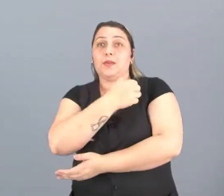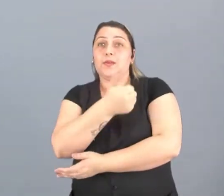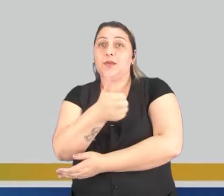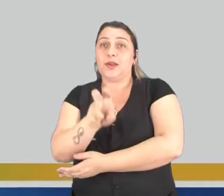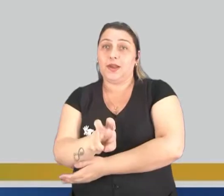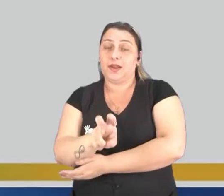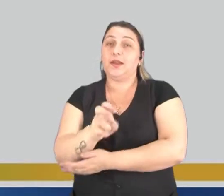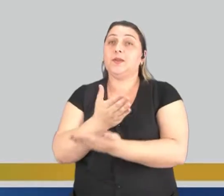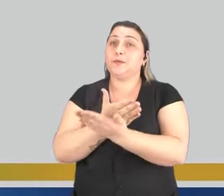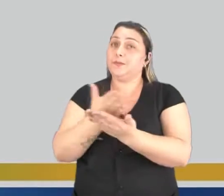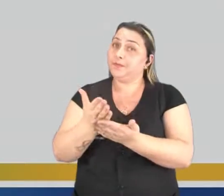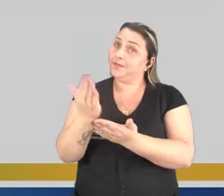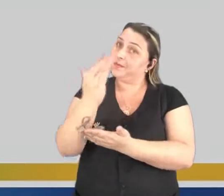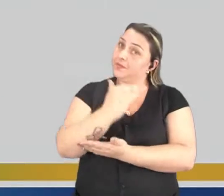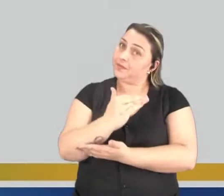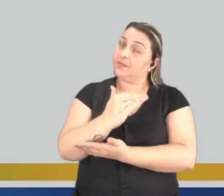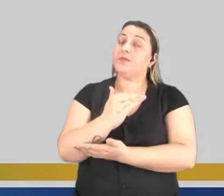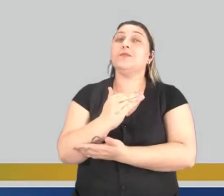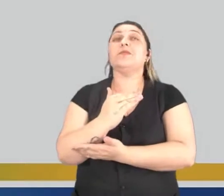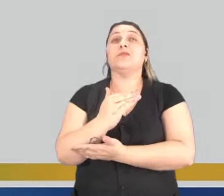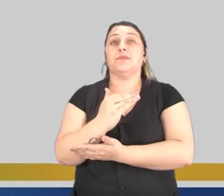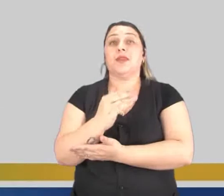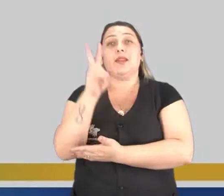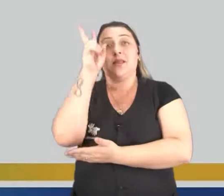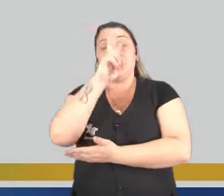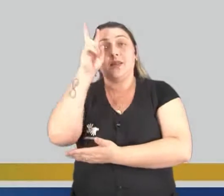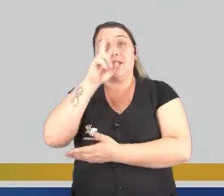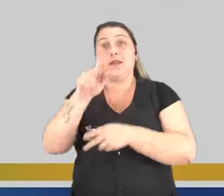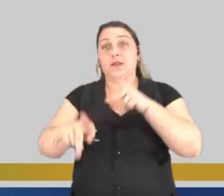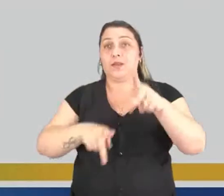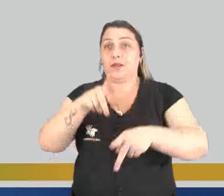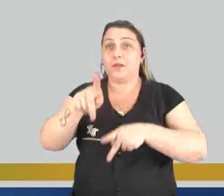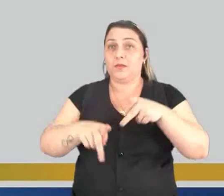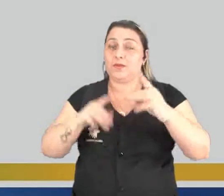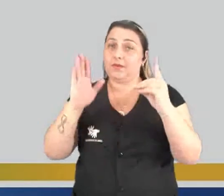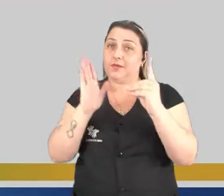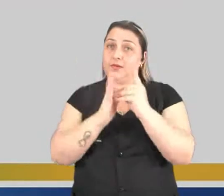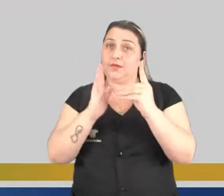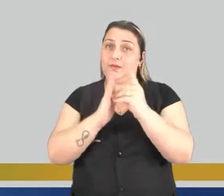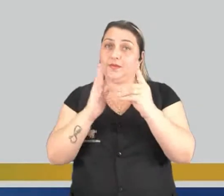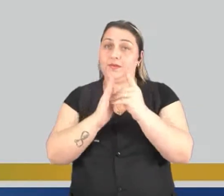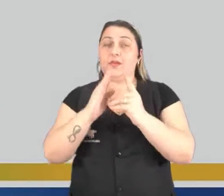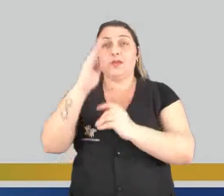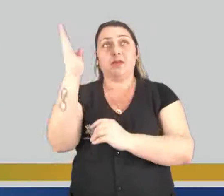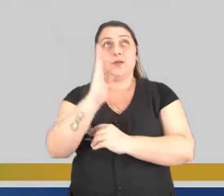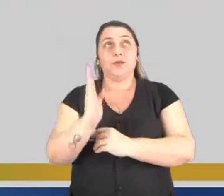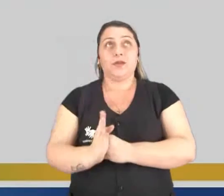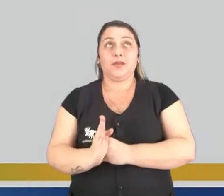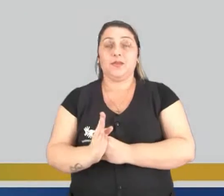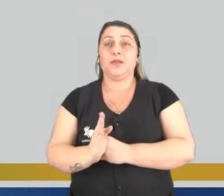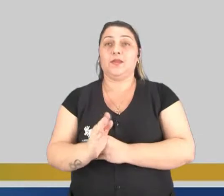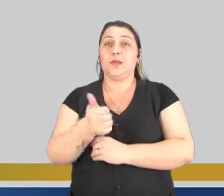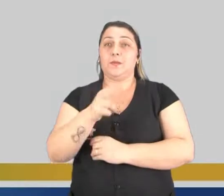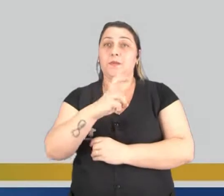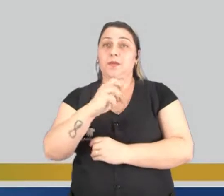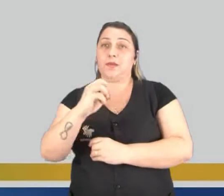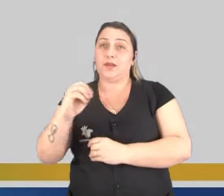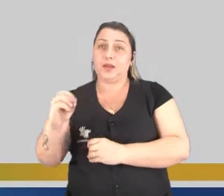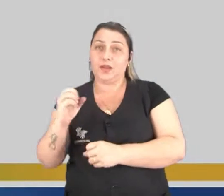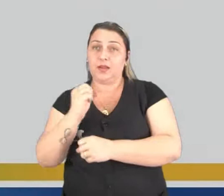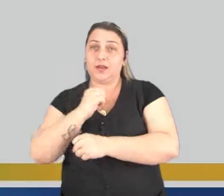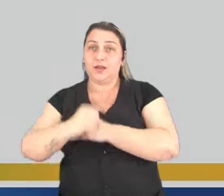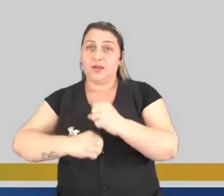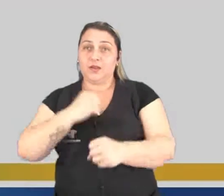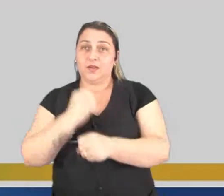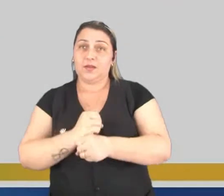Bom, para iniciar, a gente tem que lembrar que as populações indígenas, no Brasil, lá em torno de 1500, elas